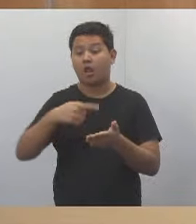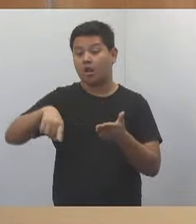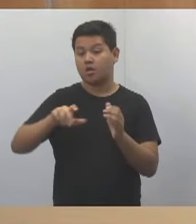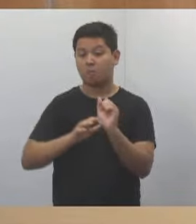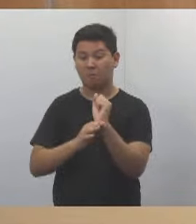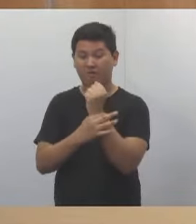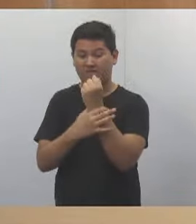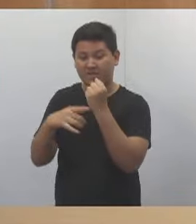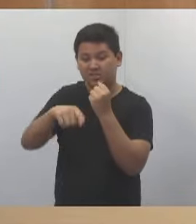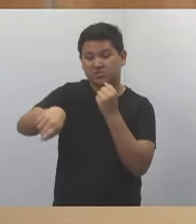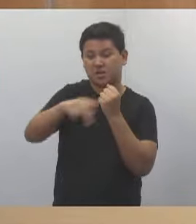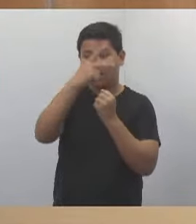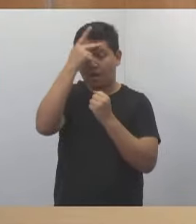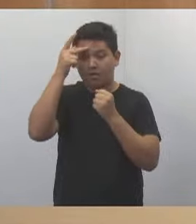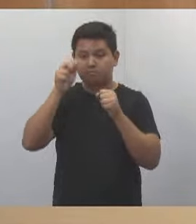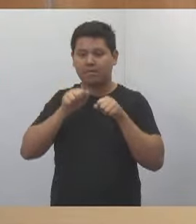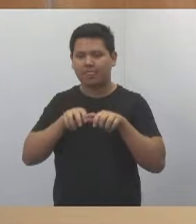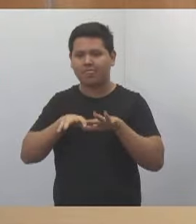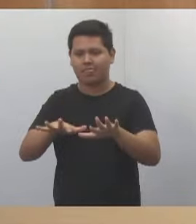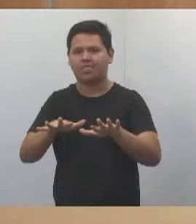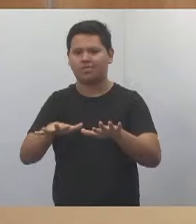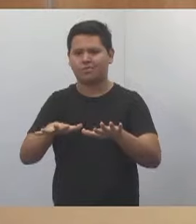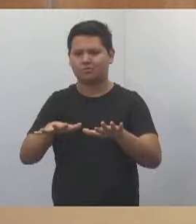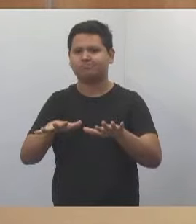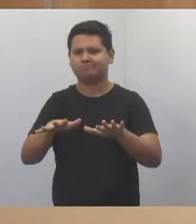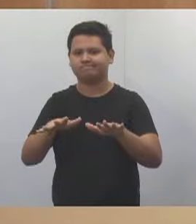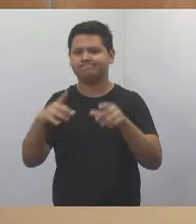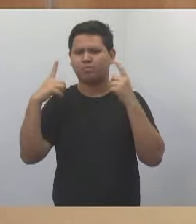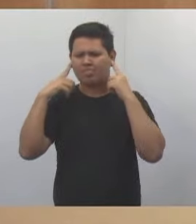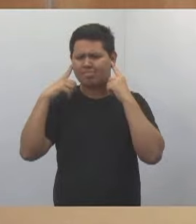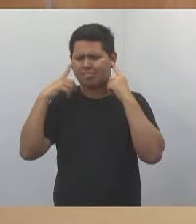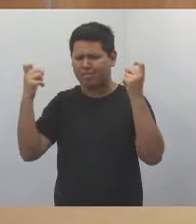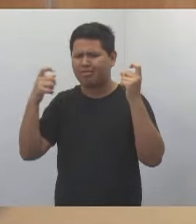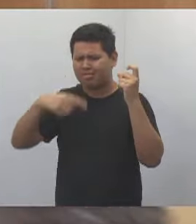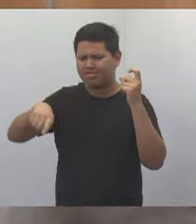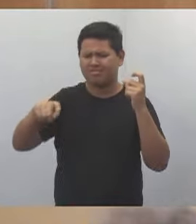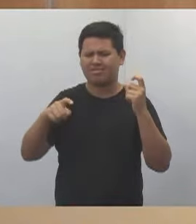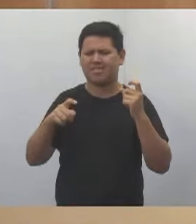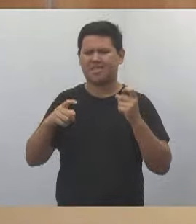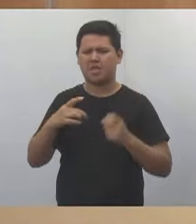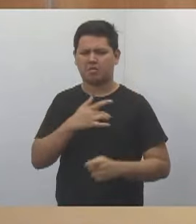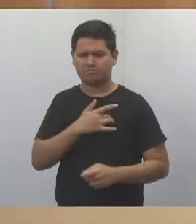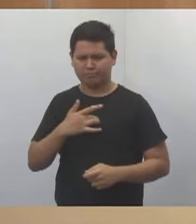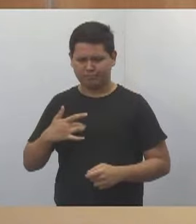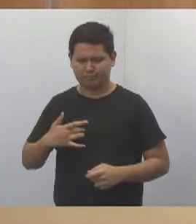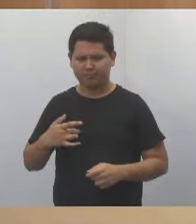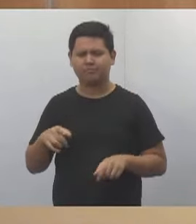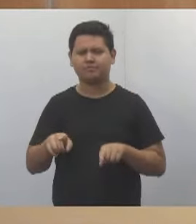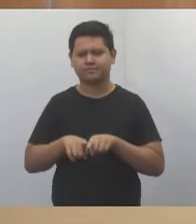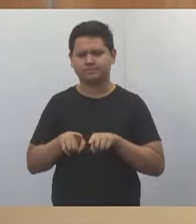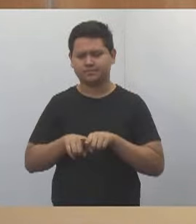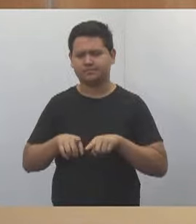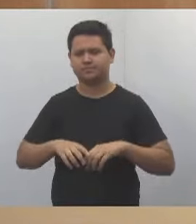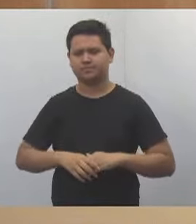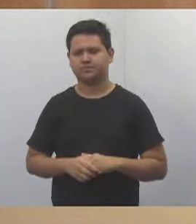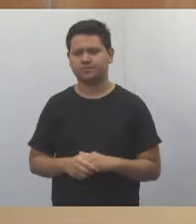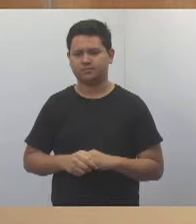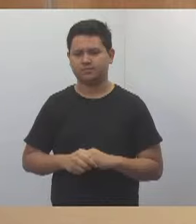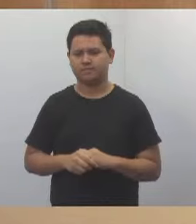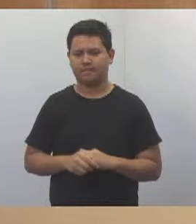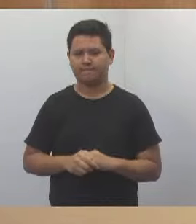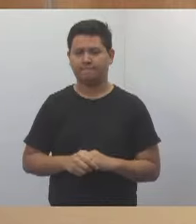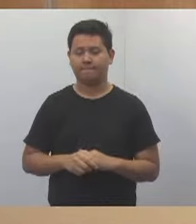os cidadãos da exposição desnecessária a níveis prejudiciais de ruído.